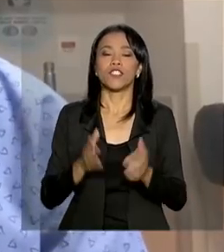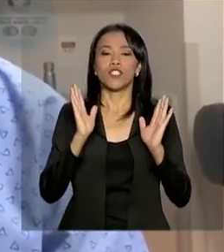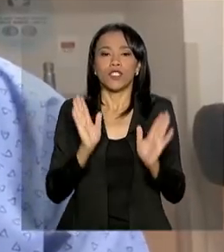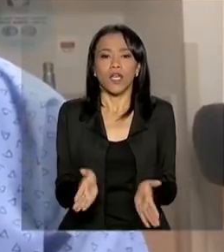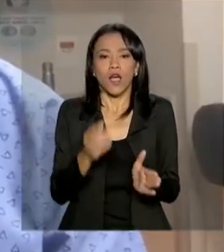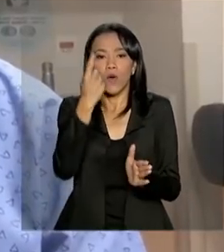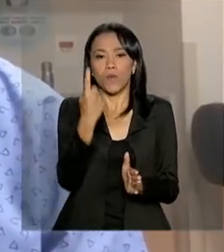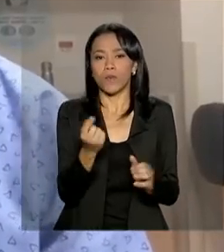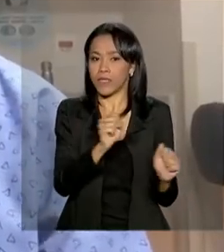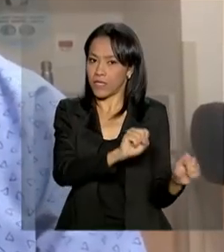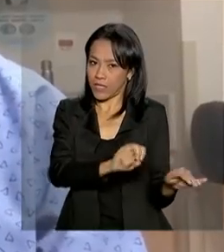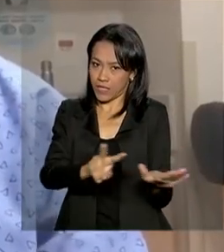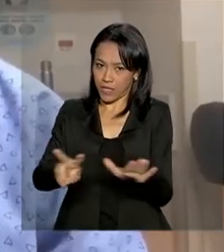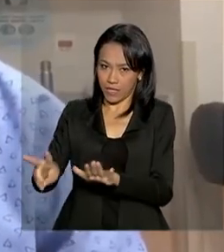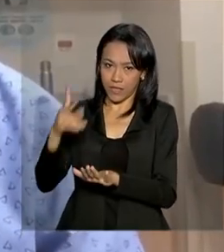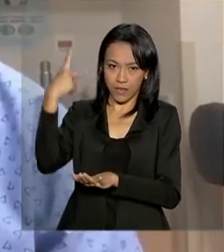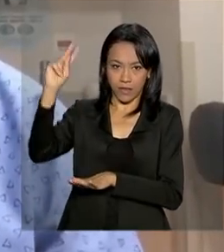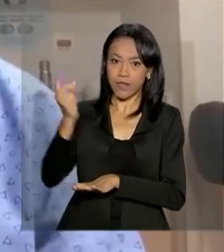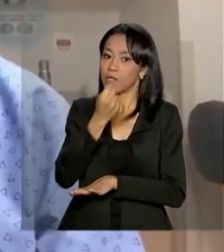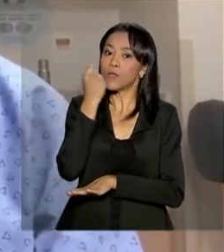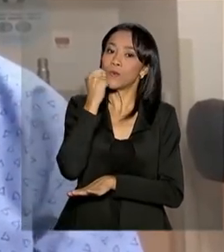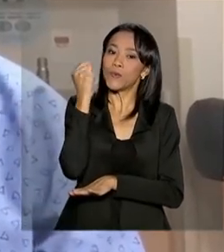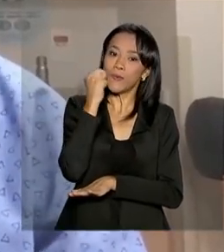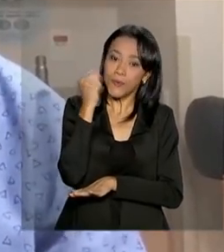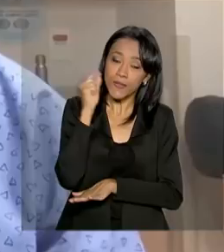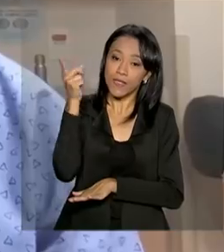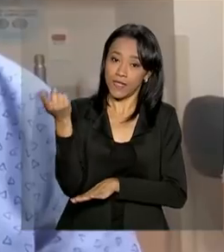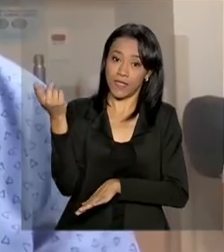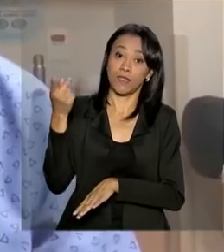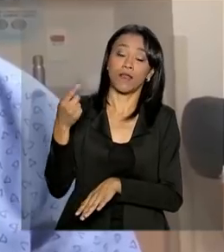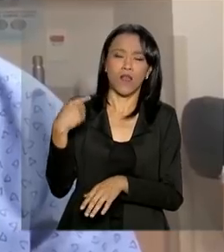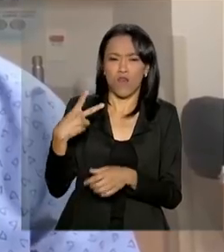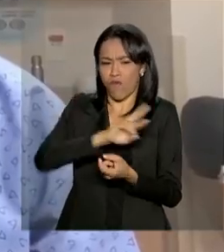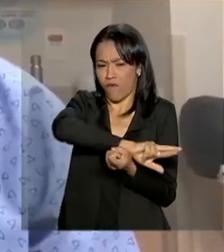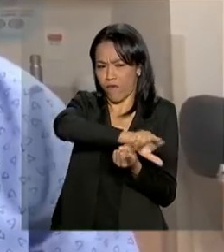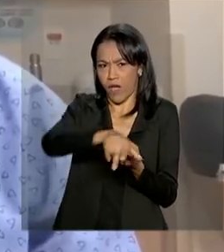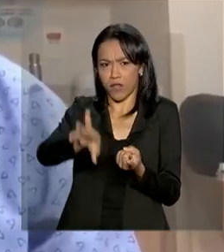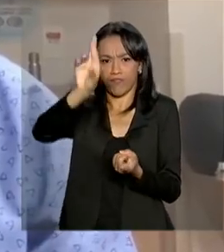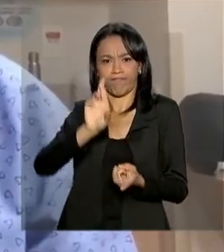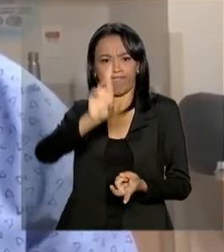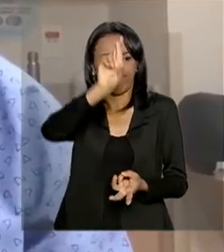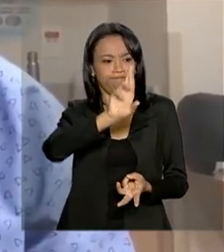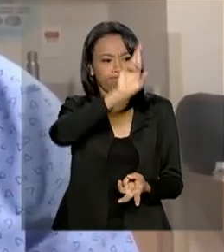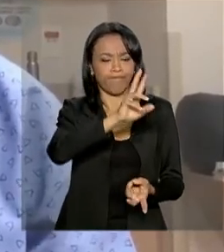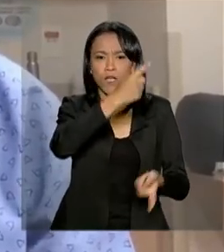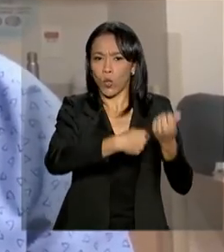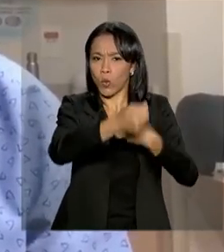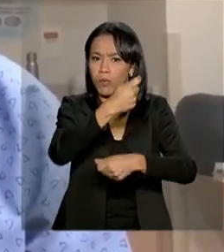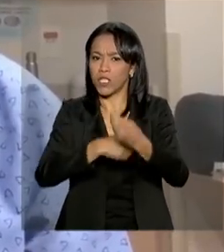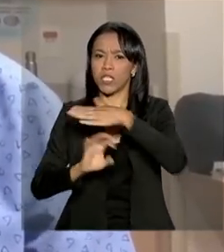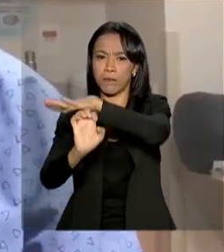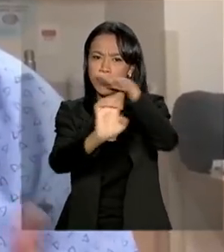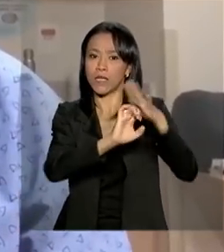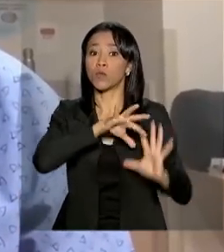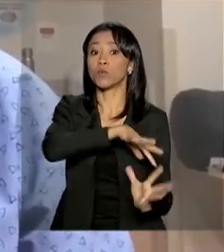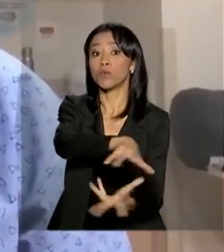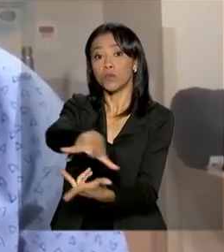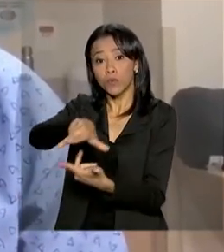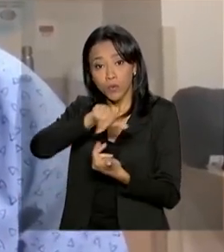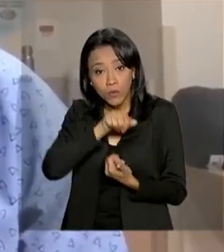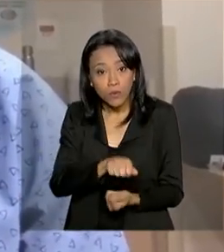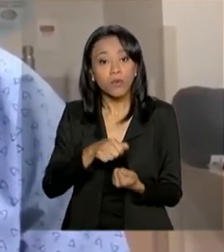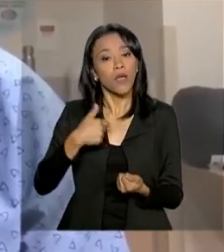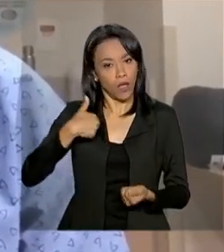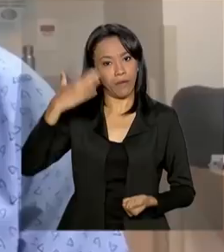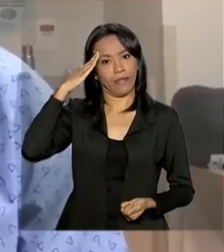uma semana em Davos, em contato aí com chefes de Estado, economistas, empresários do mundo todo. No meu